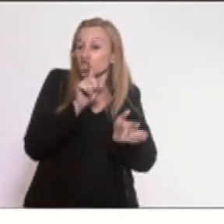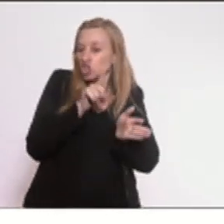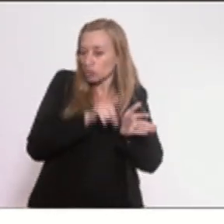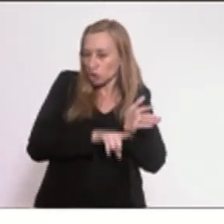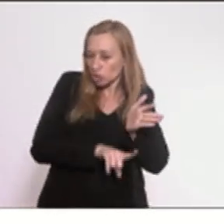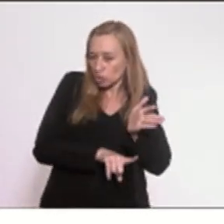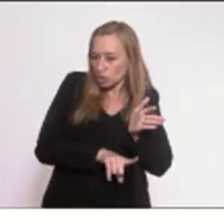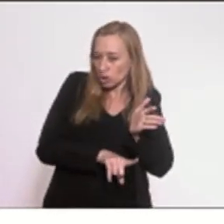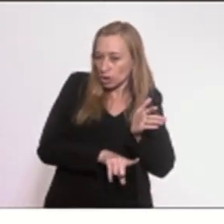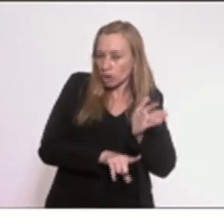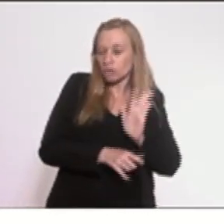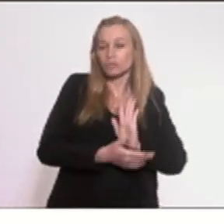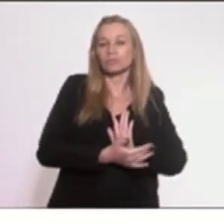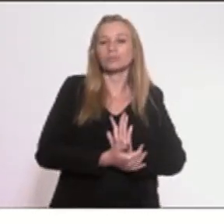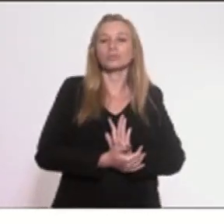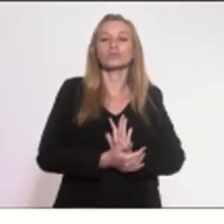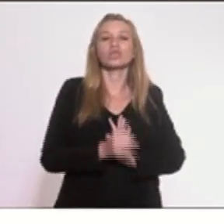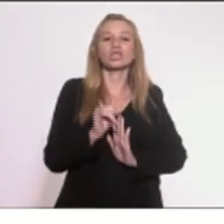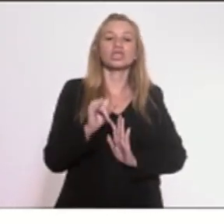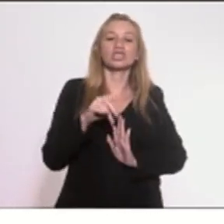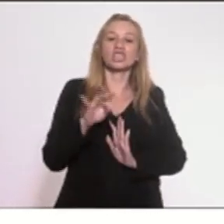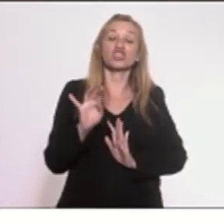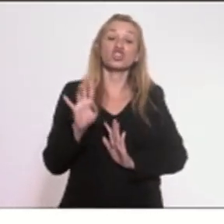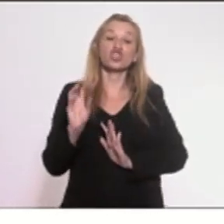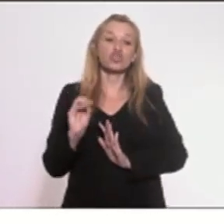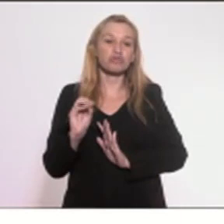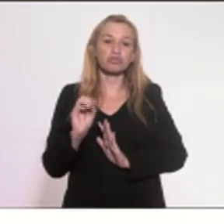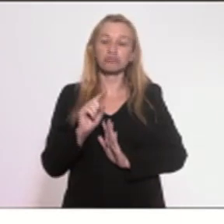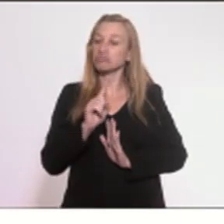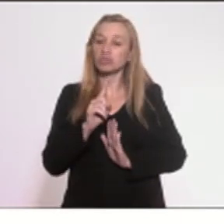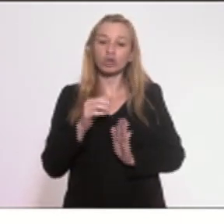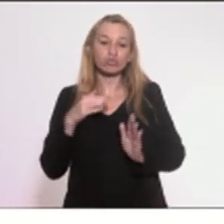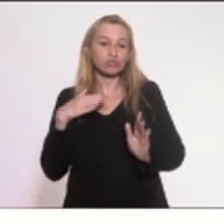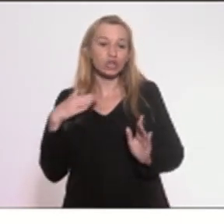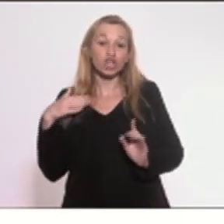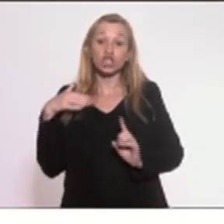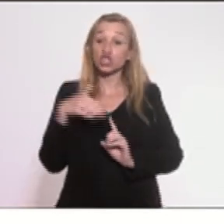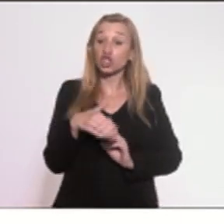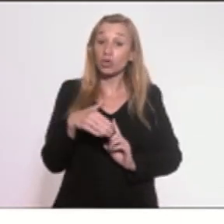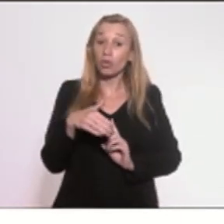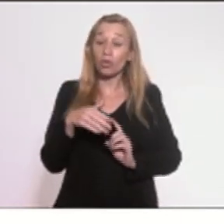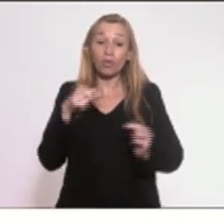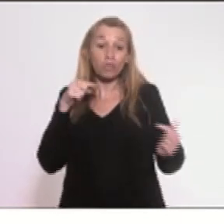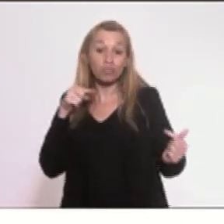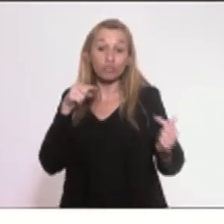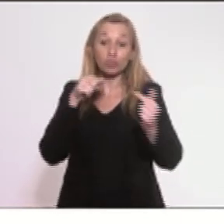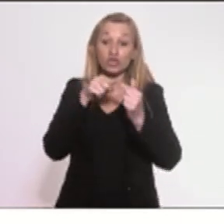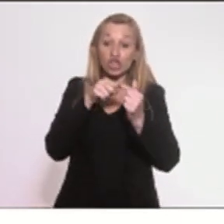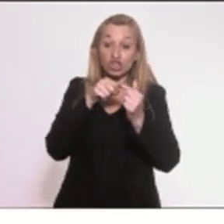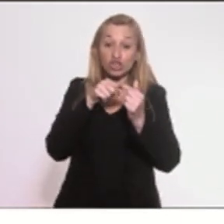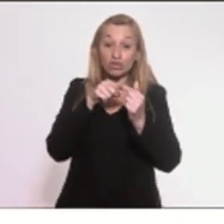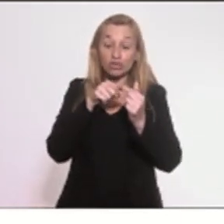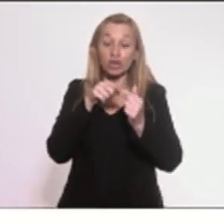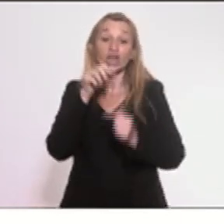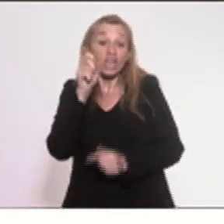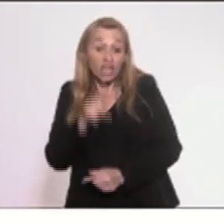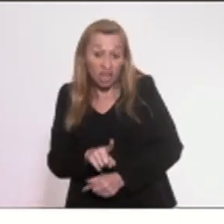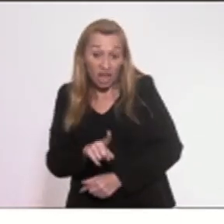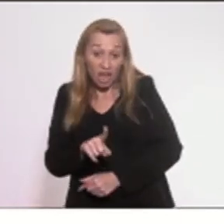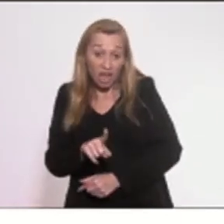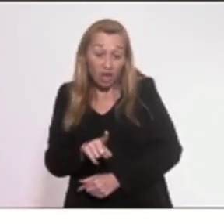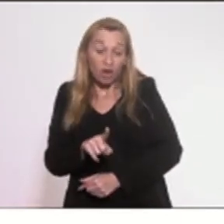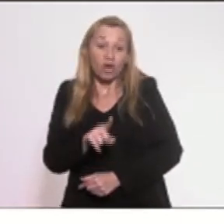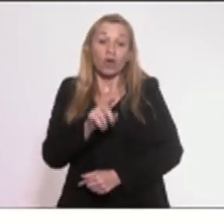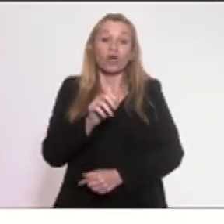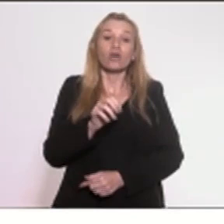dos incentivos não atingiram a meta, que é uma meta fictícia, porque o